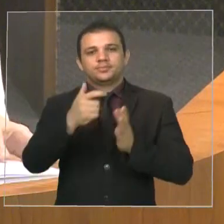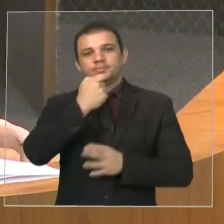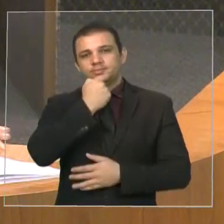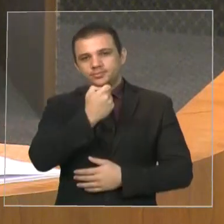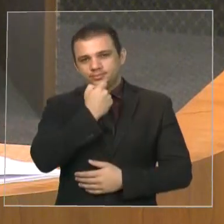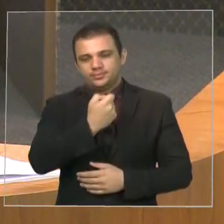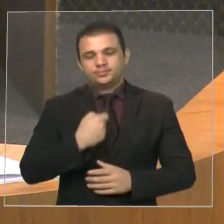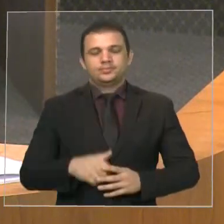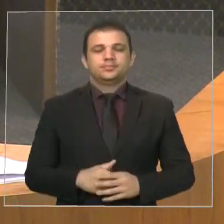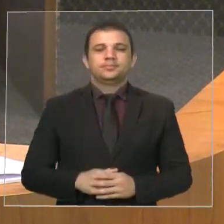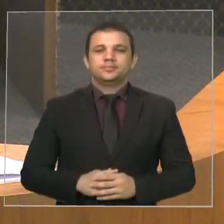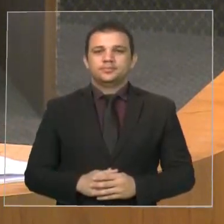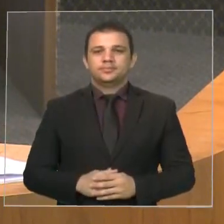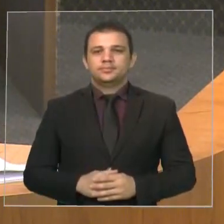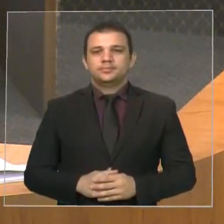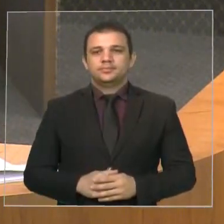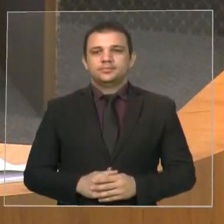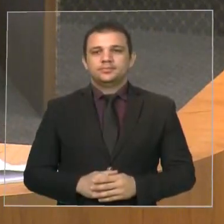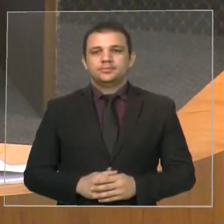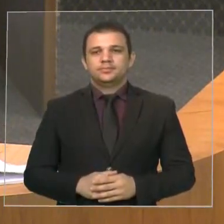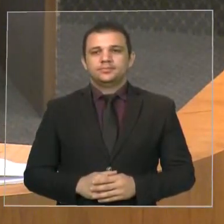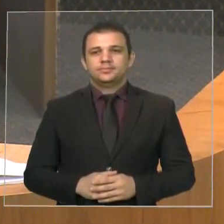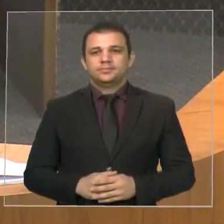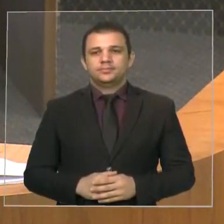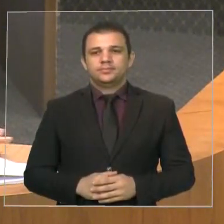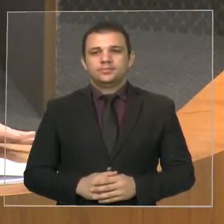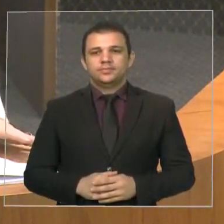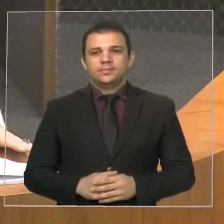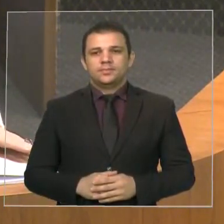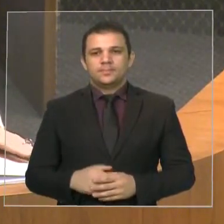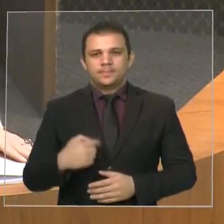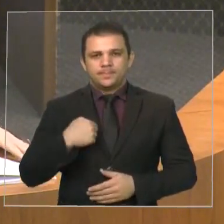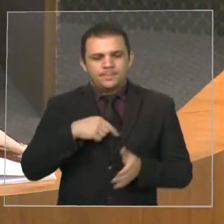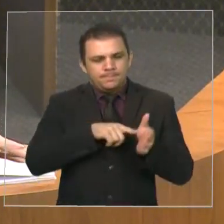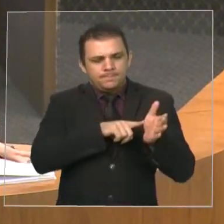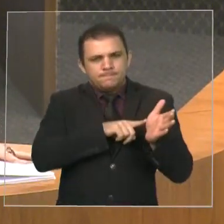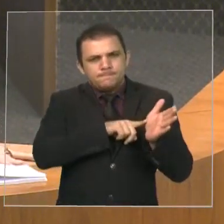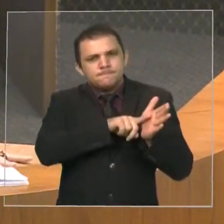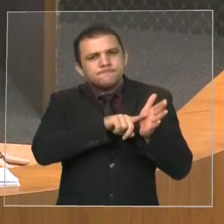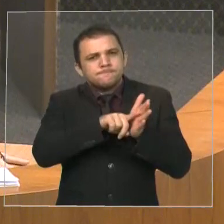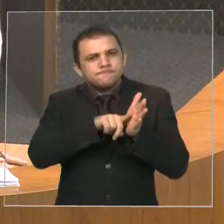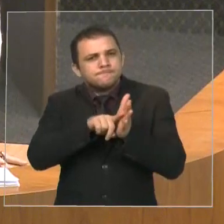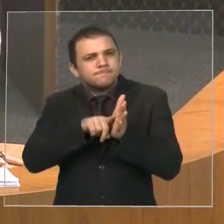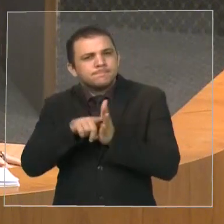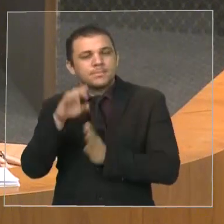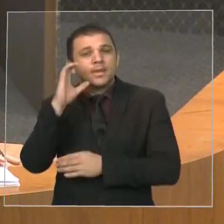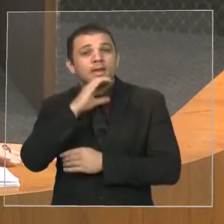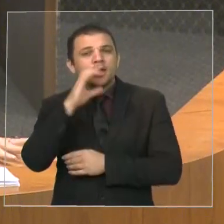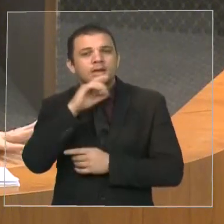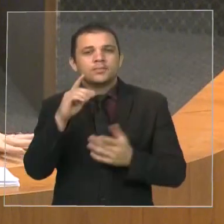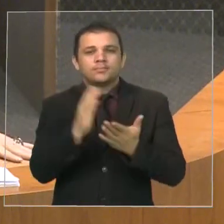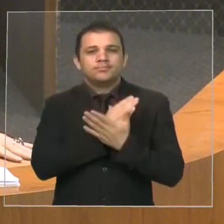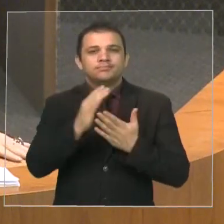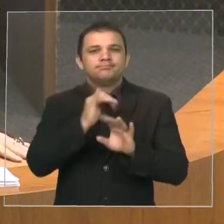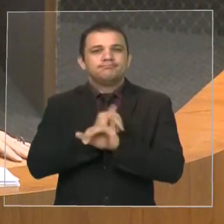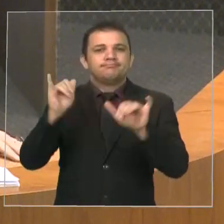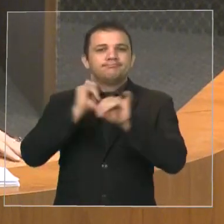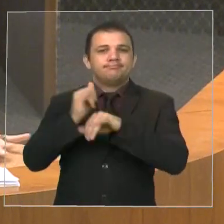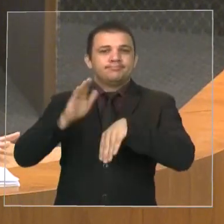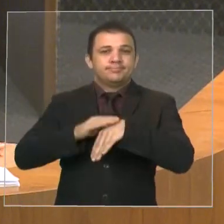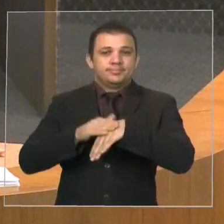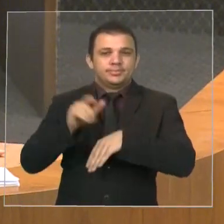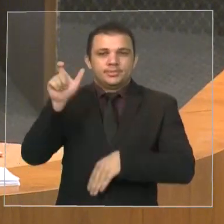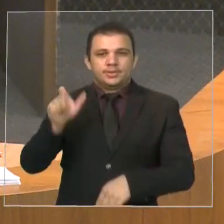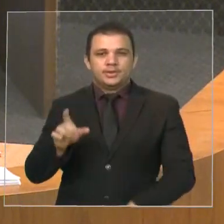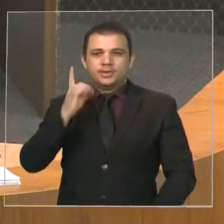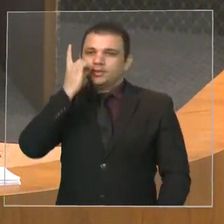imprensa, fazendo uma busca rápida das declarações, deputada Graça, do governador Flávio Dino